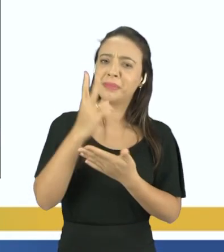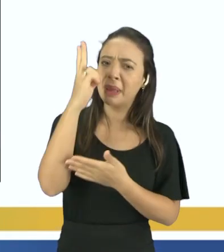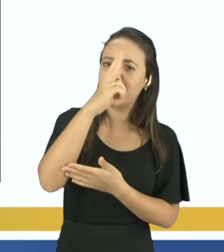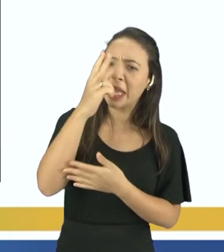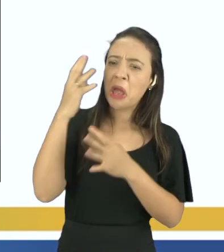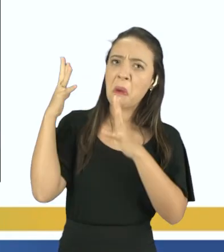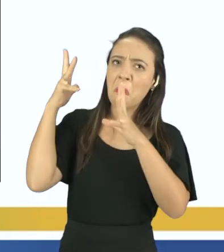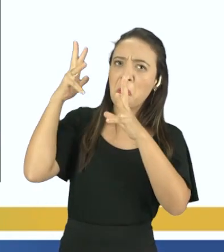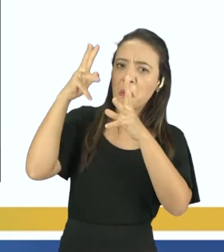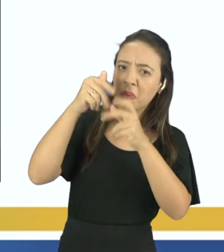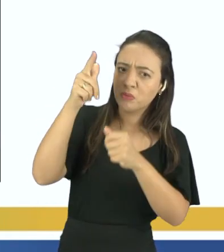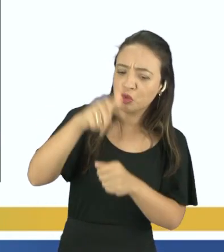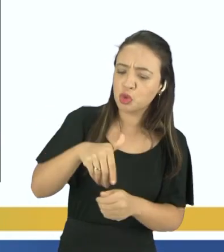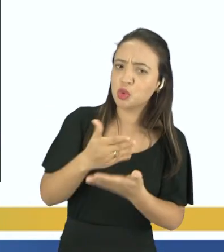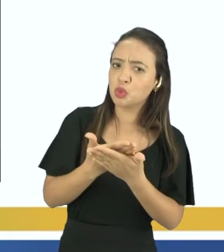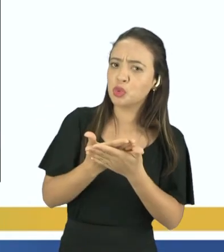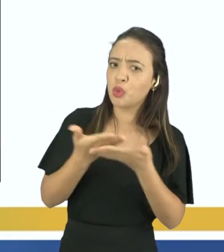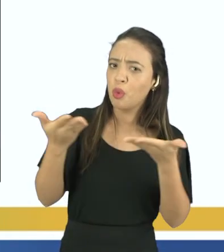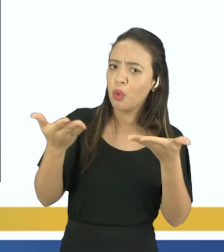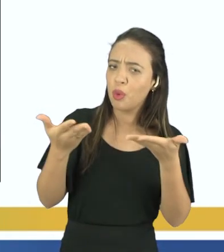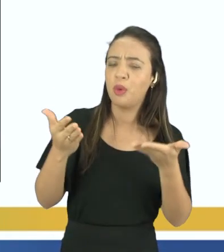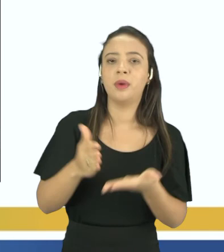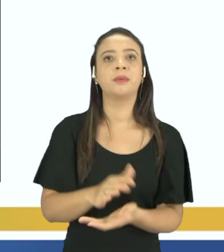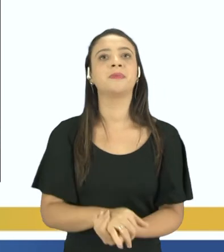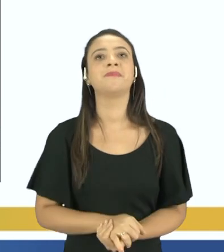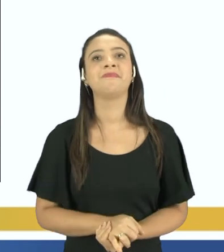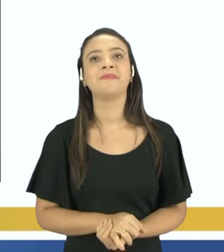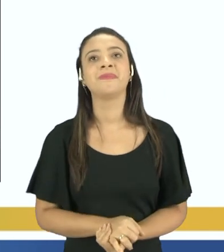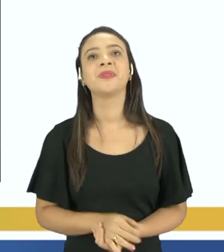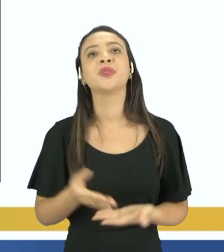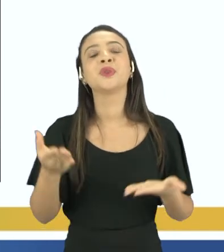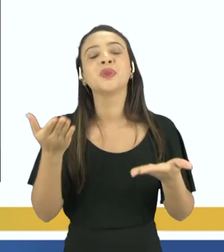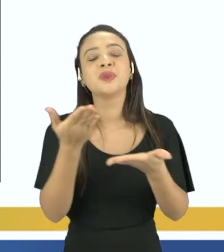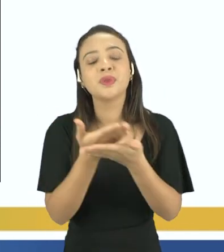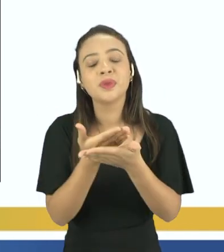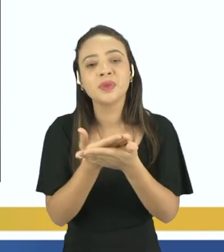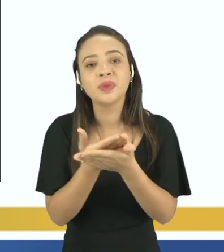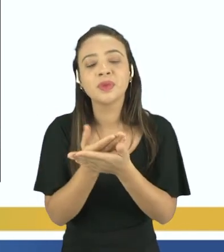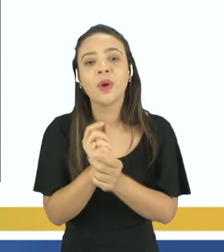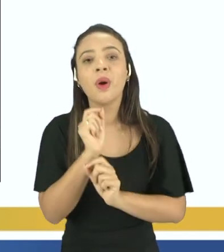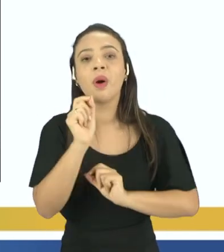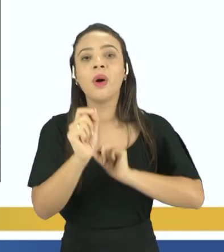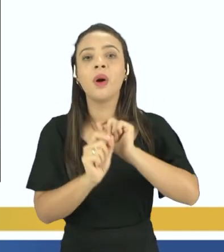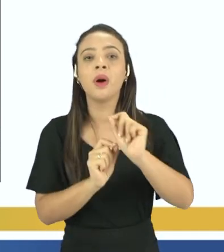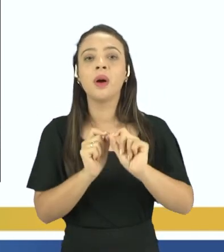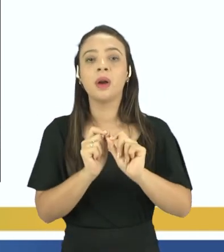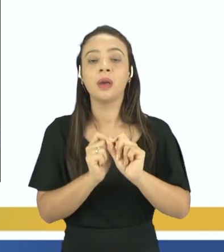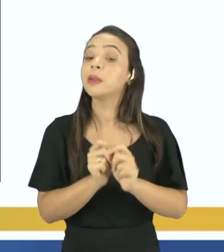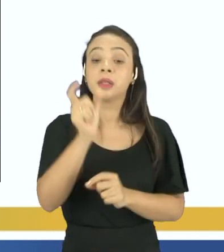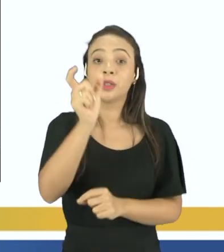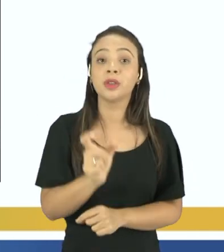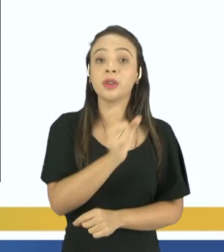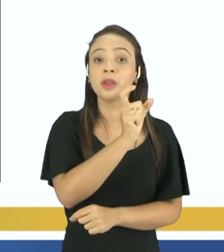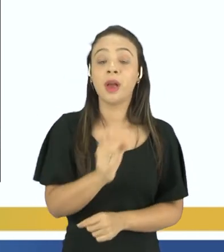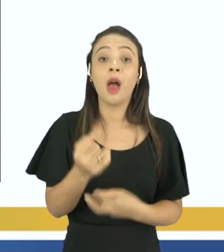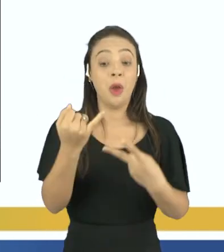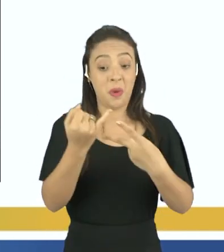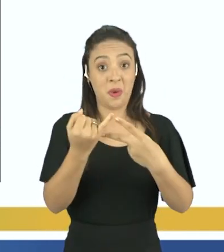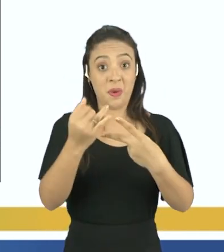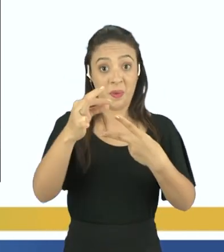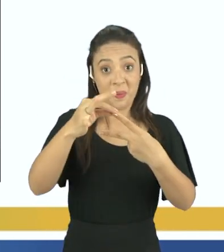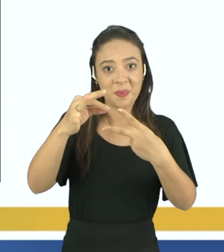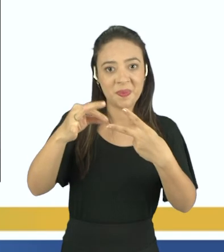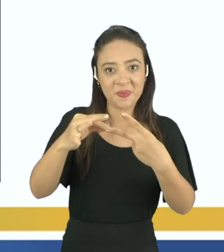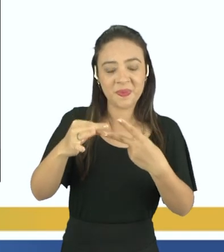Vamos retomar aí que que nós estudamos a nossa aula de hoje a nossa aula de hoje aí nós estamos o que sobre as diagonais de um polígono certo